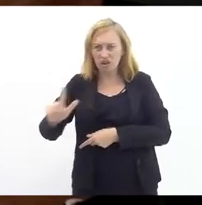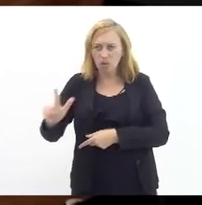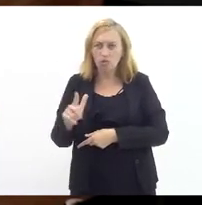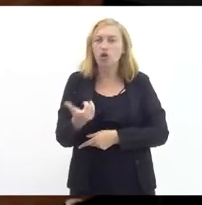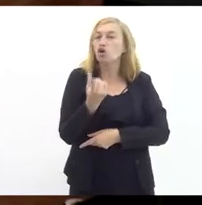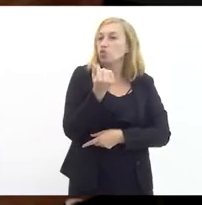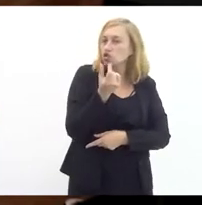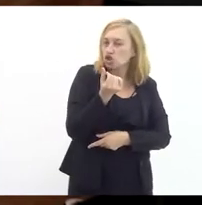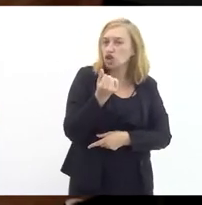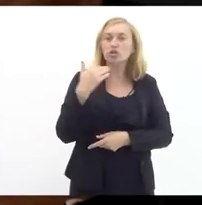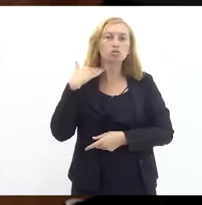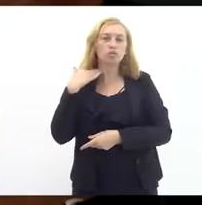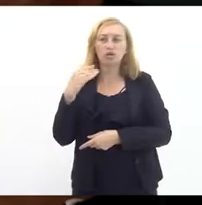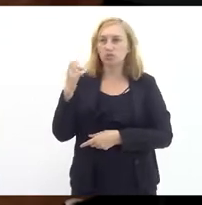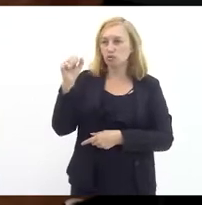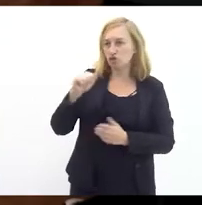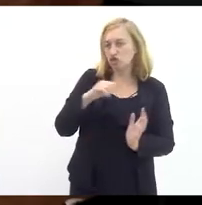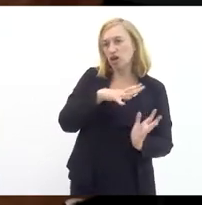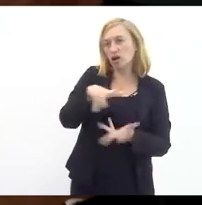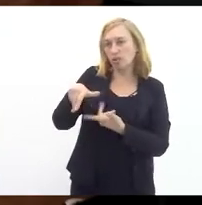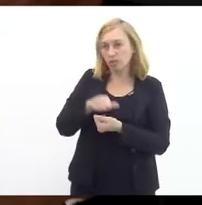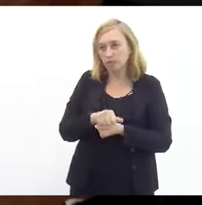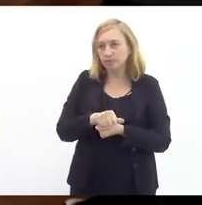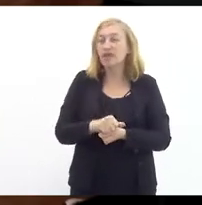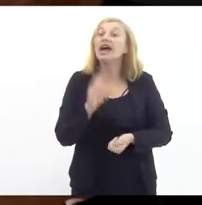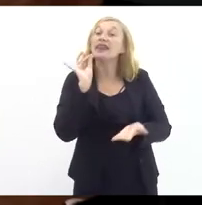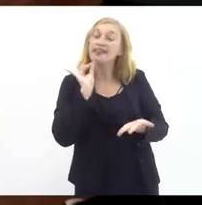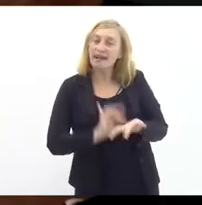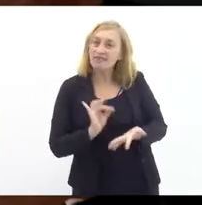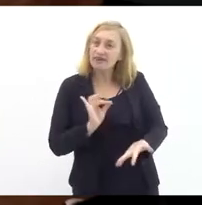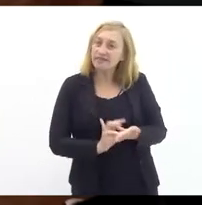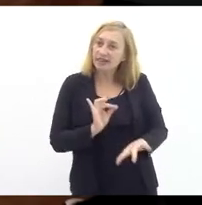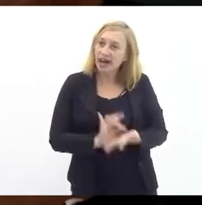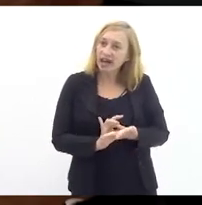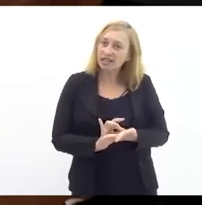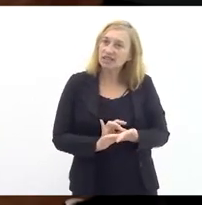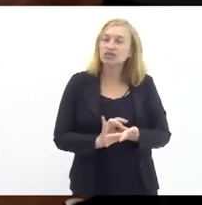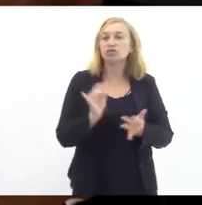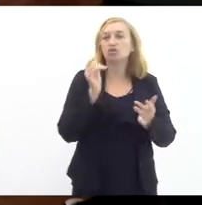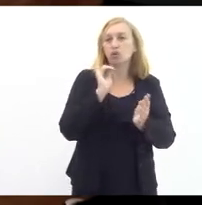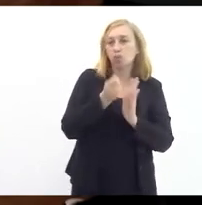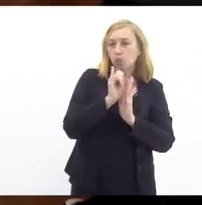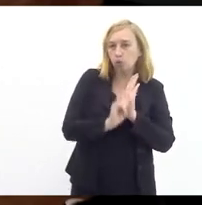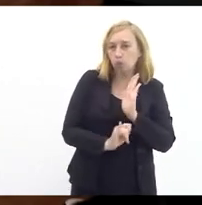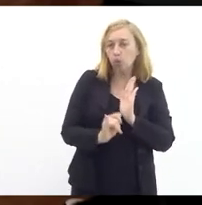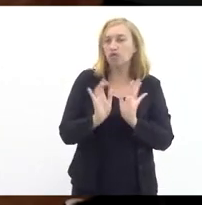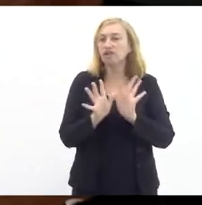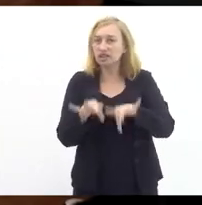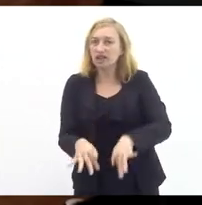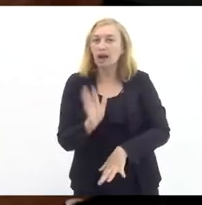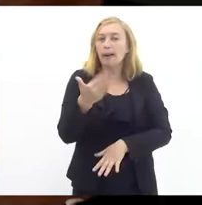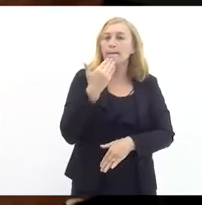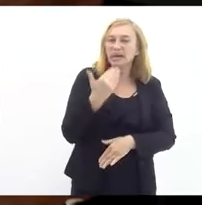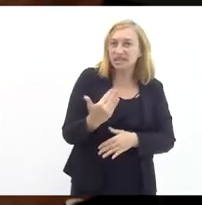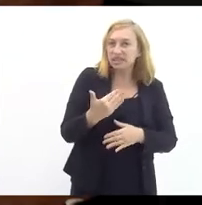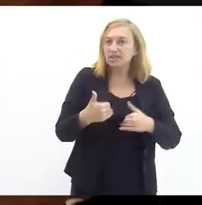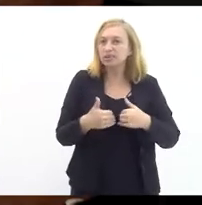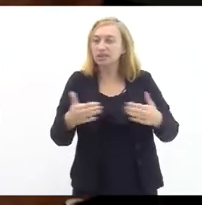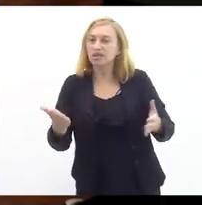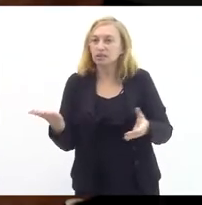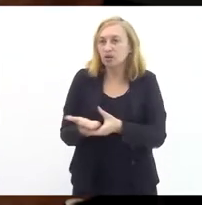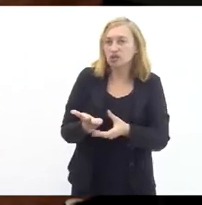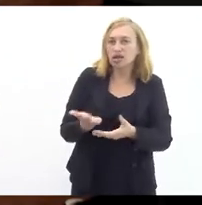dinheiro do Banco Mundial. Na verdade, nós estamos terminando esse relatório, pedimos já abertura de processo à